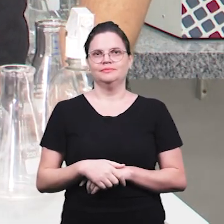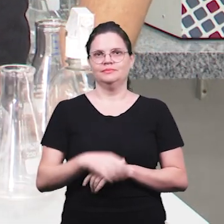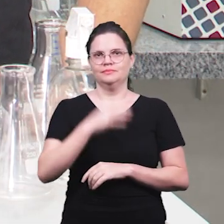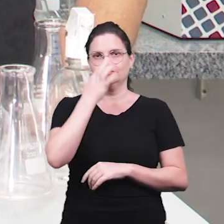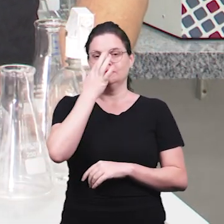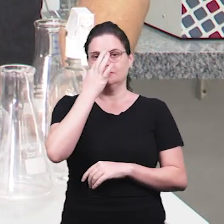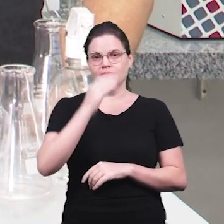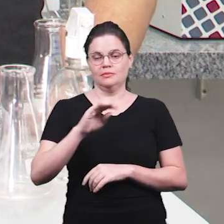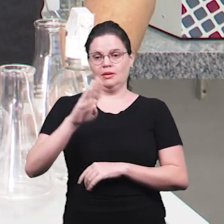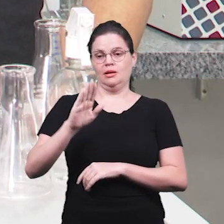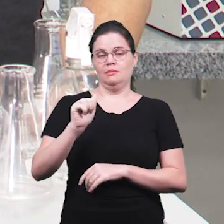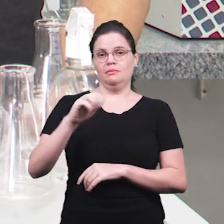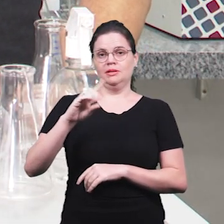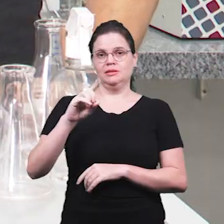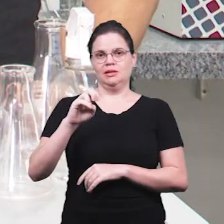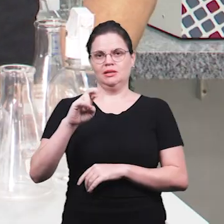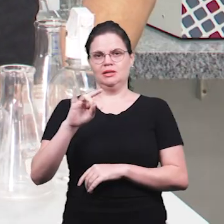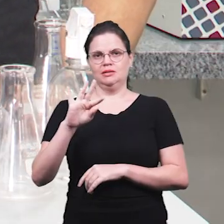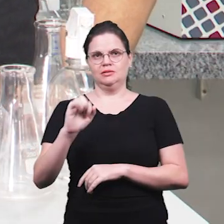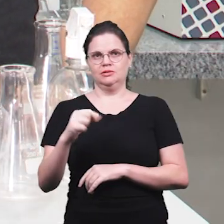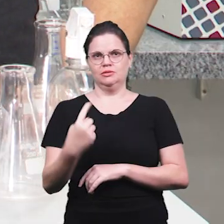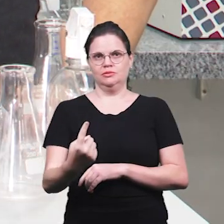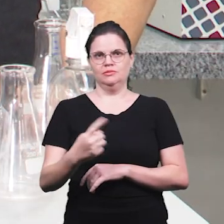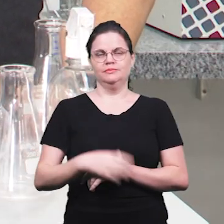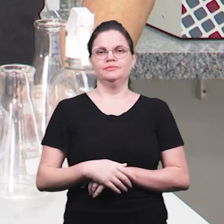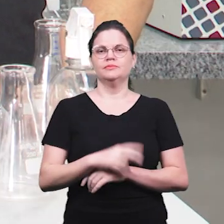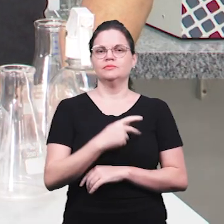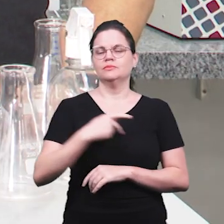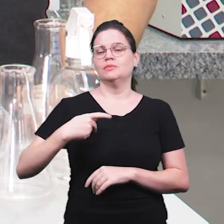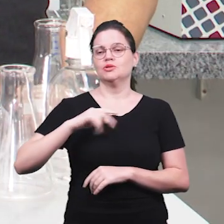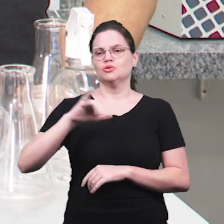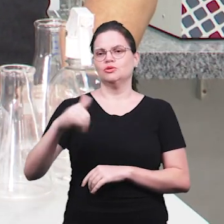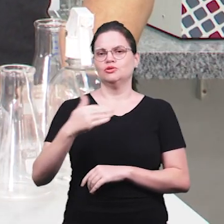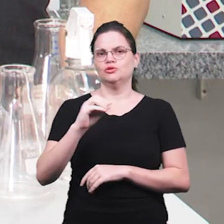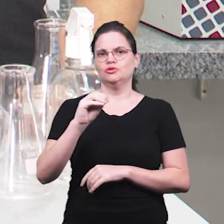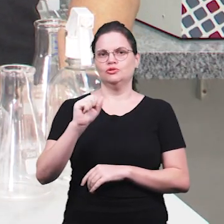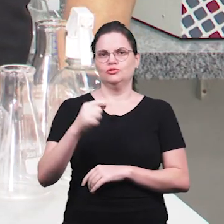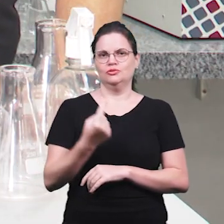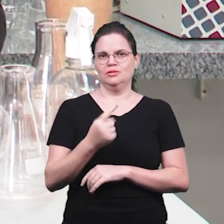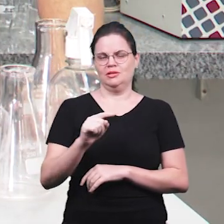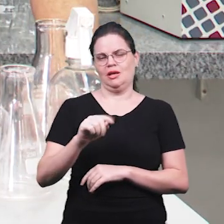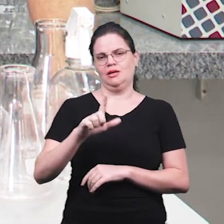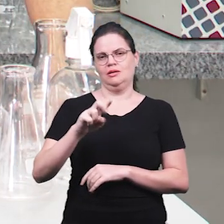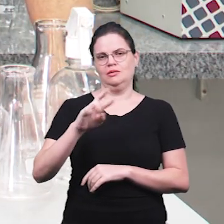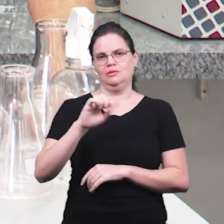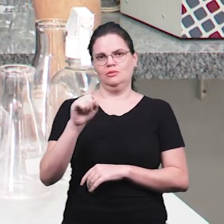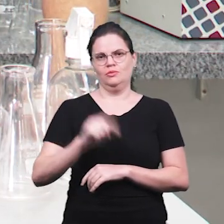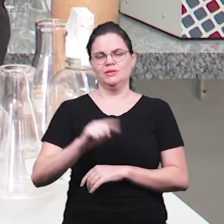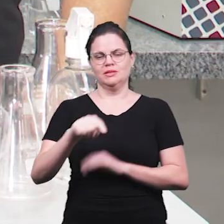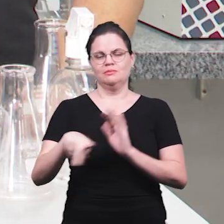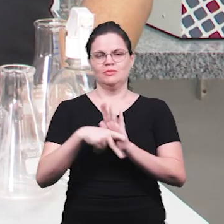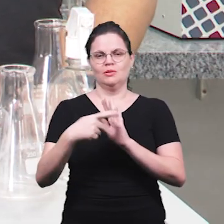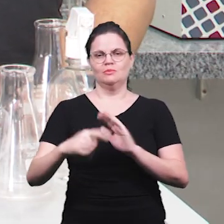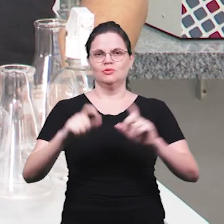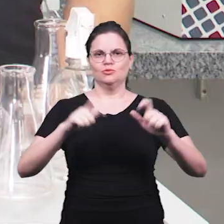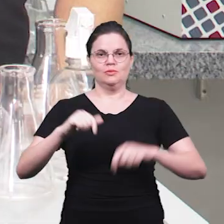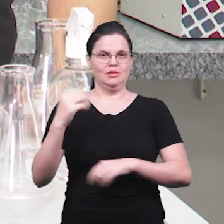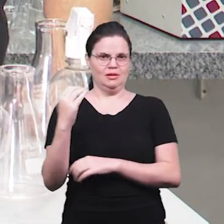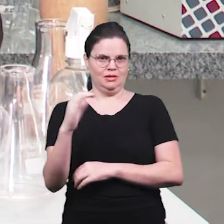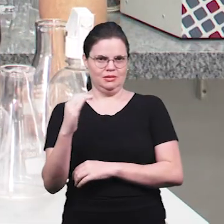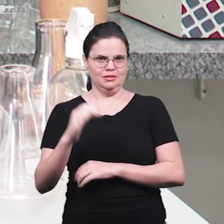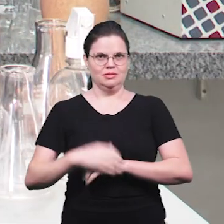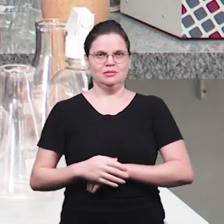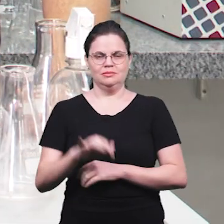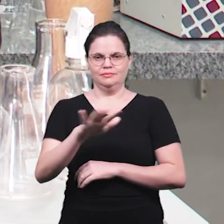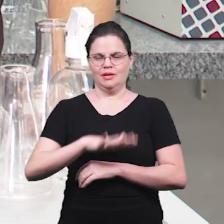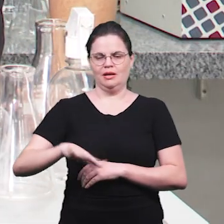1. Bandeirantes. Quem é o pastor lá? José Luiz. José Luiz. Bandeirantes 1 é uma igreja em Cariacica. Cariacica é uma cidade